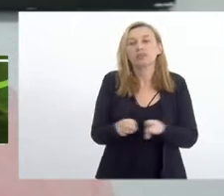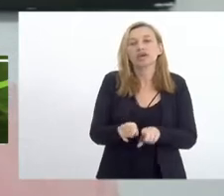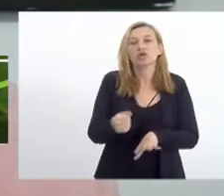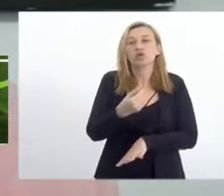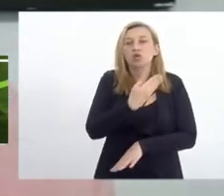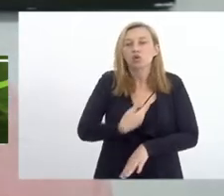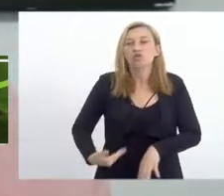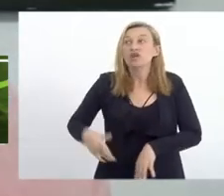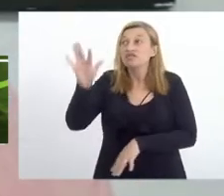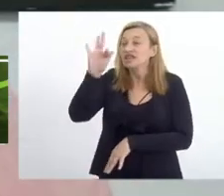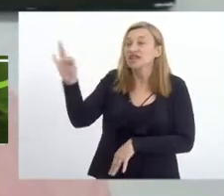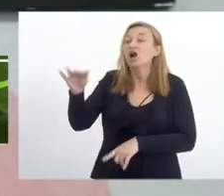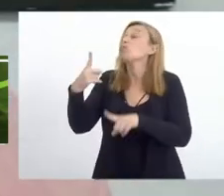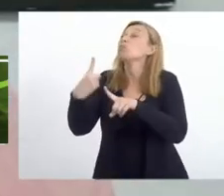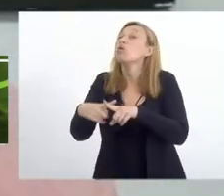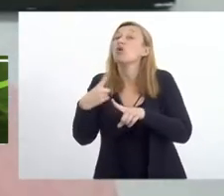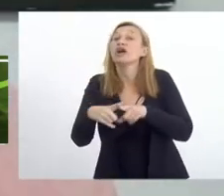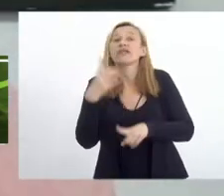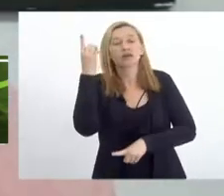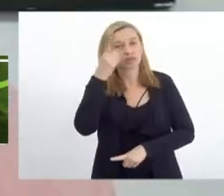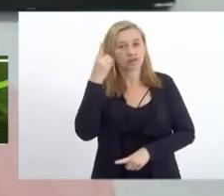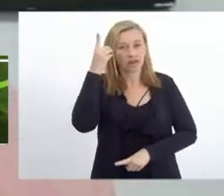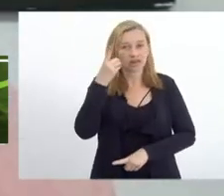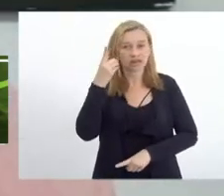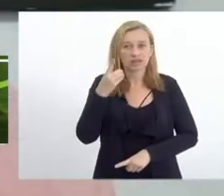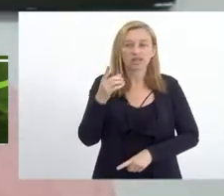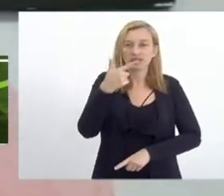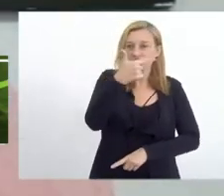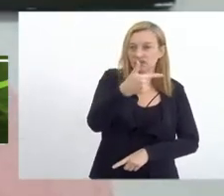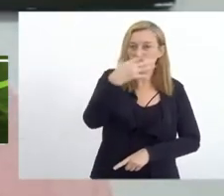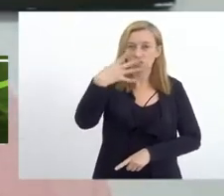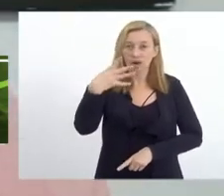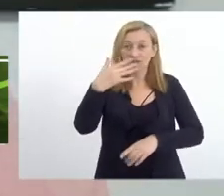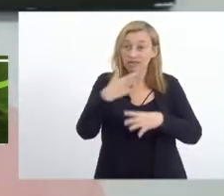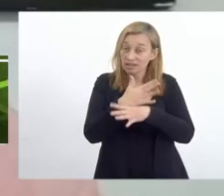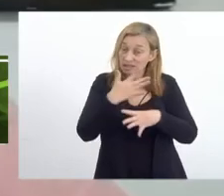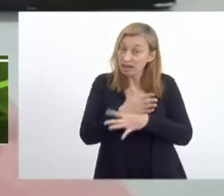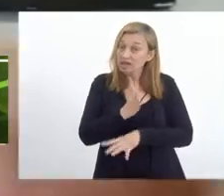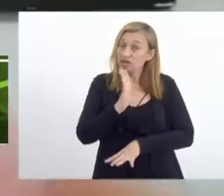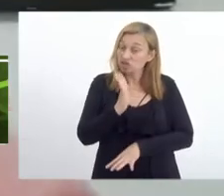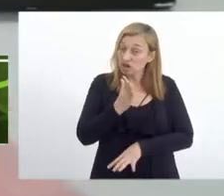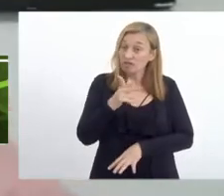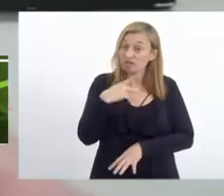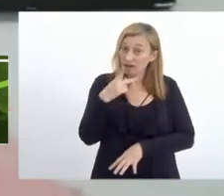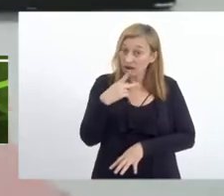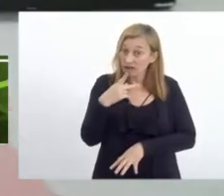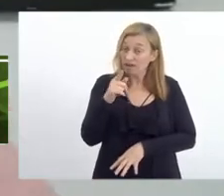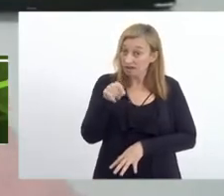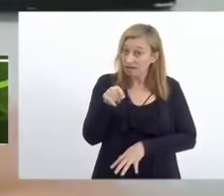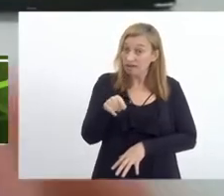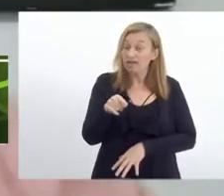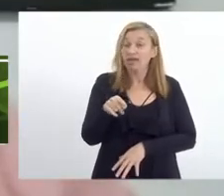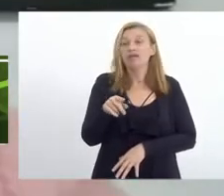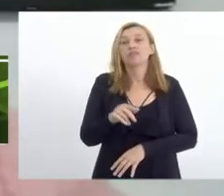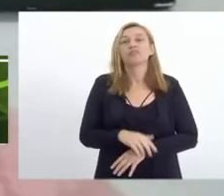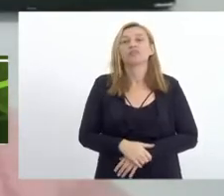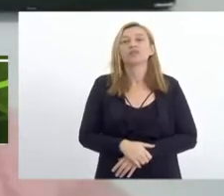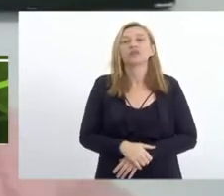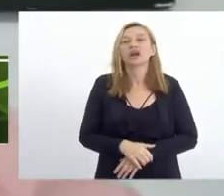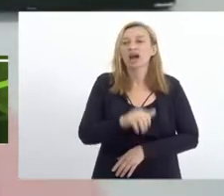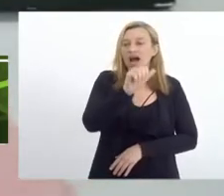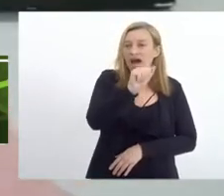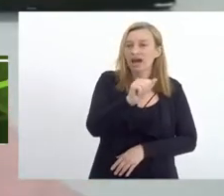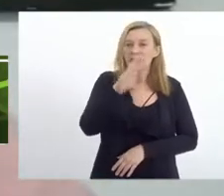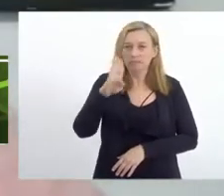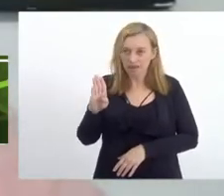federal. Por quê, deputada? Dessas 24 cidades que eu acabei de lembrar aqui, que são o time A e